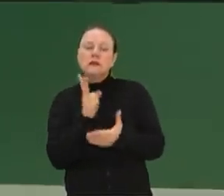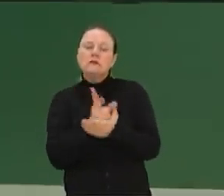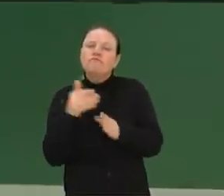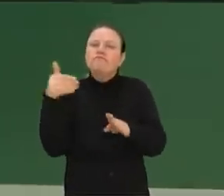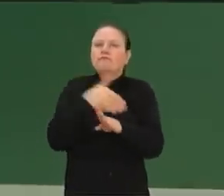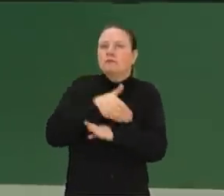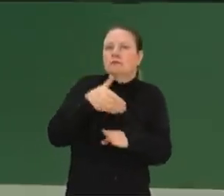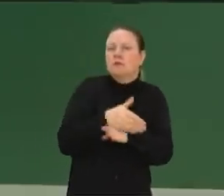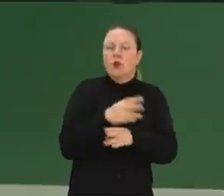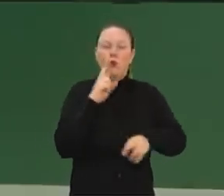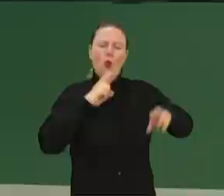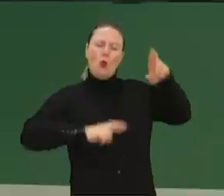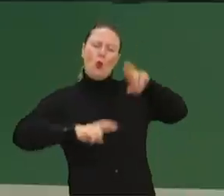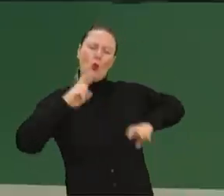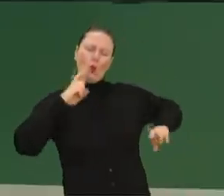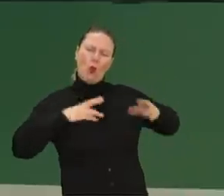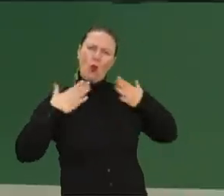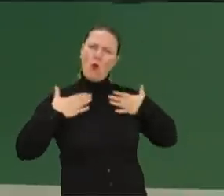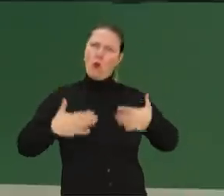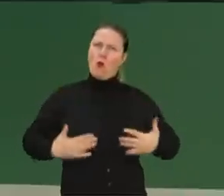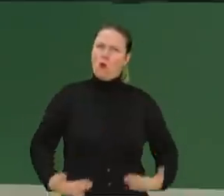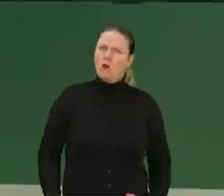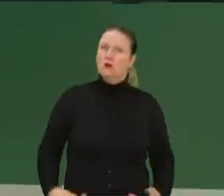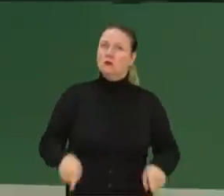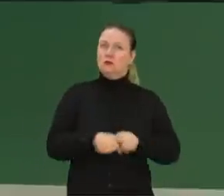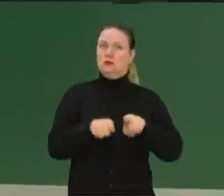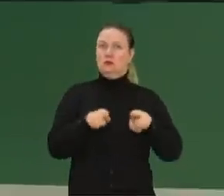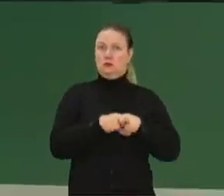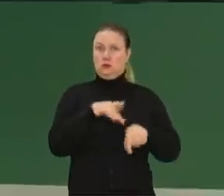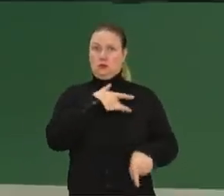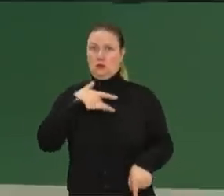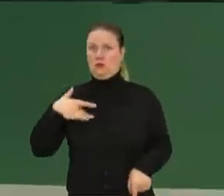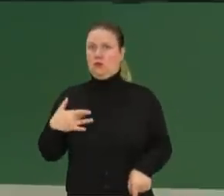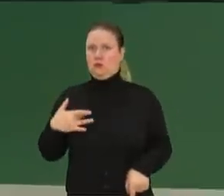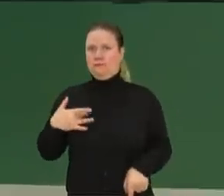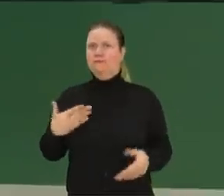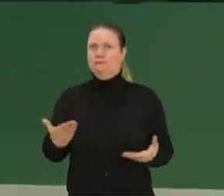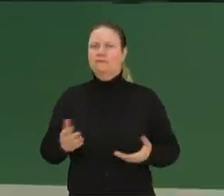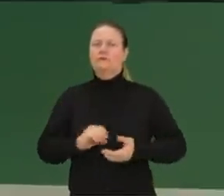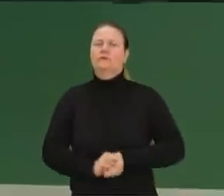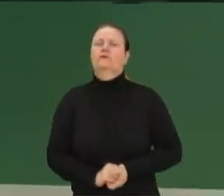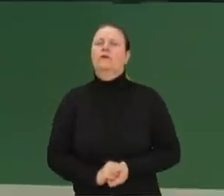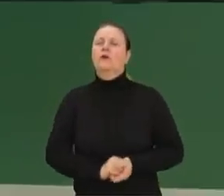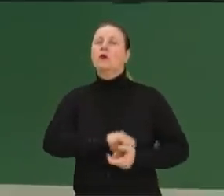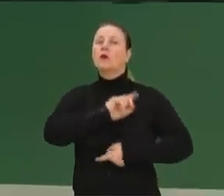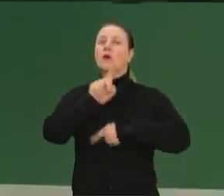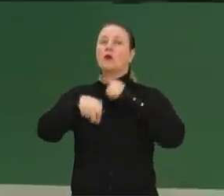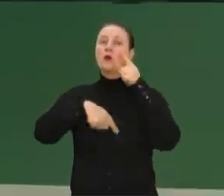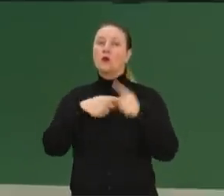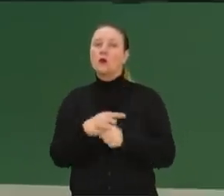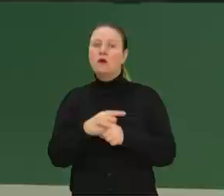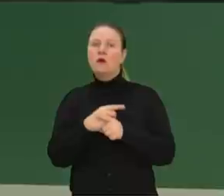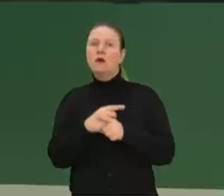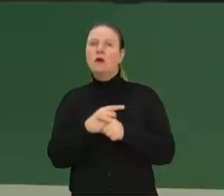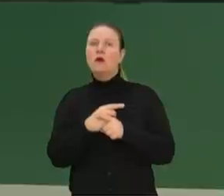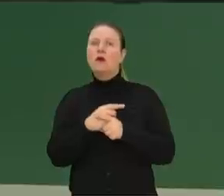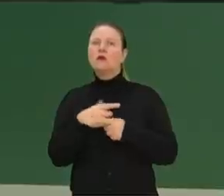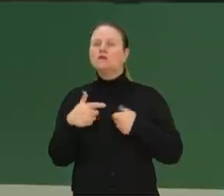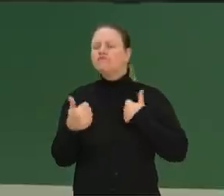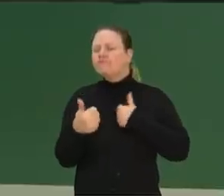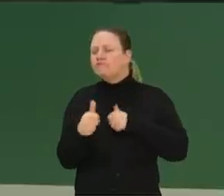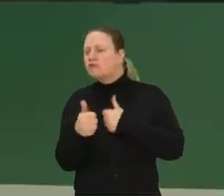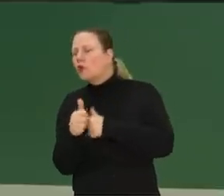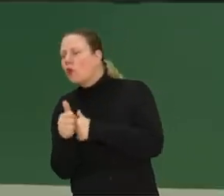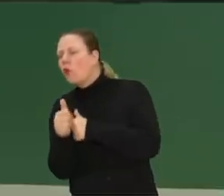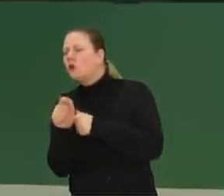tá? Para verificar a quantidade e a qualidade das células do sangue. Diagnosticar ou acompanhar a evolução